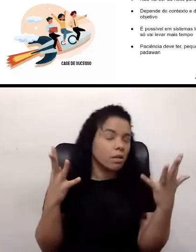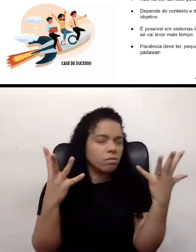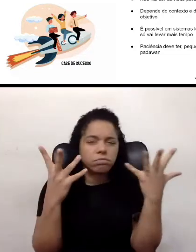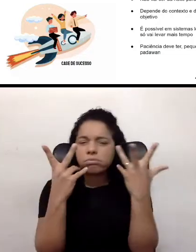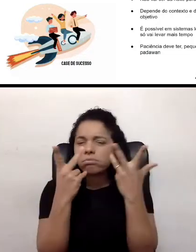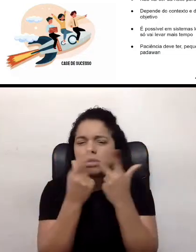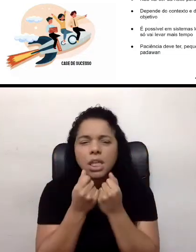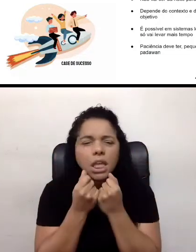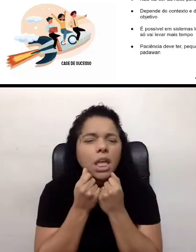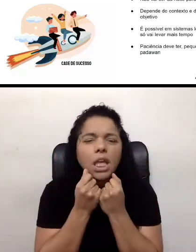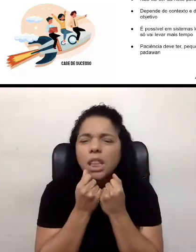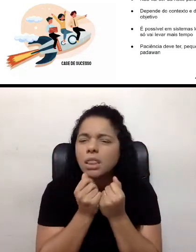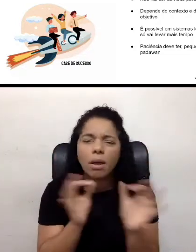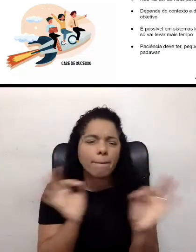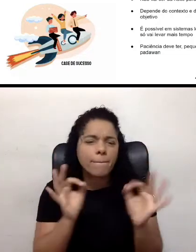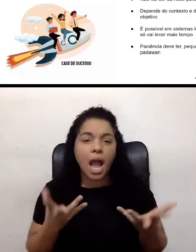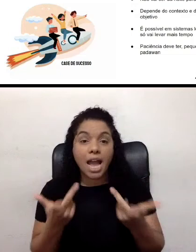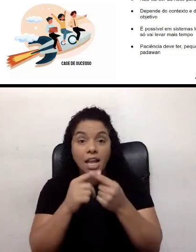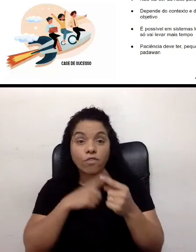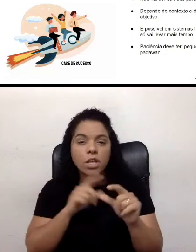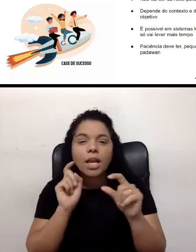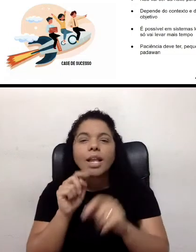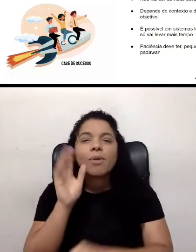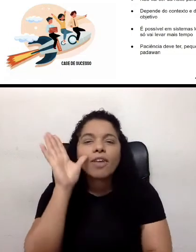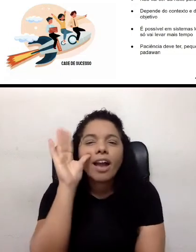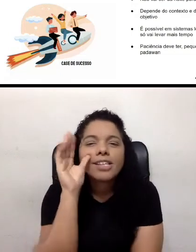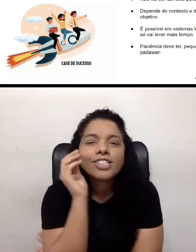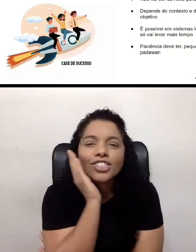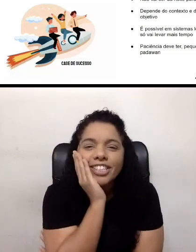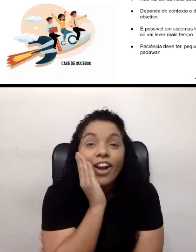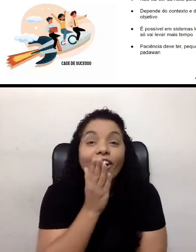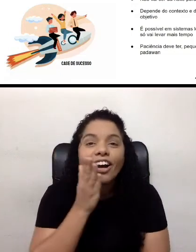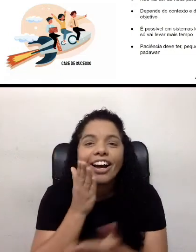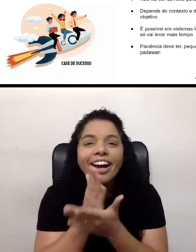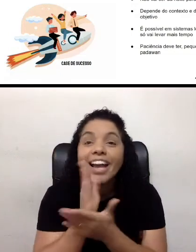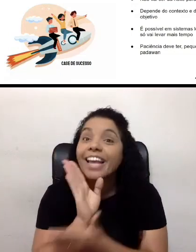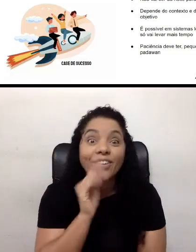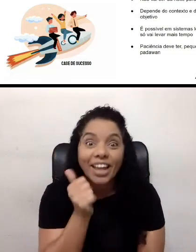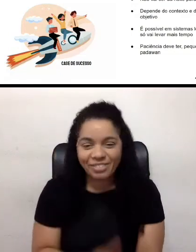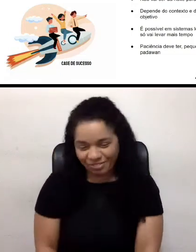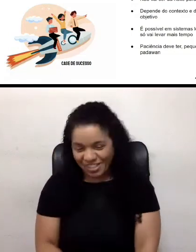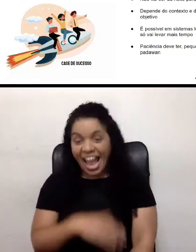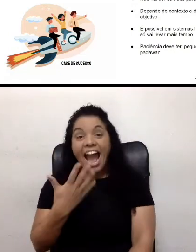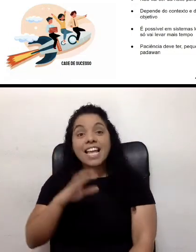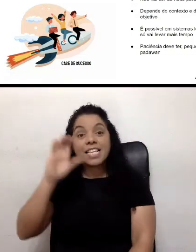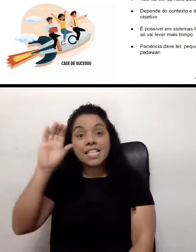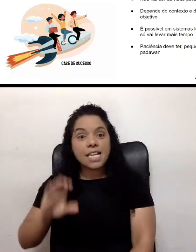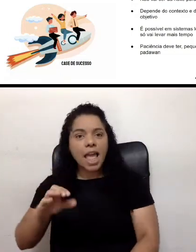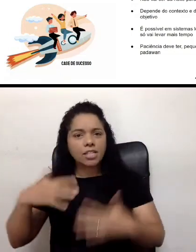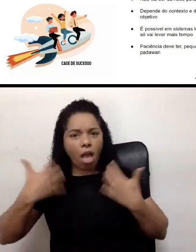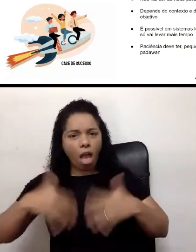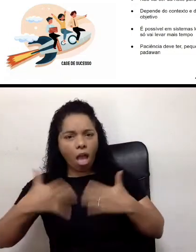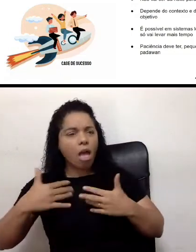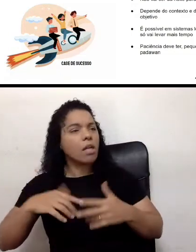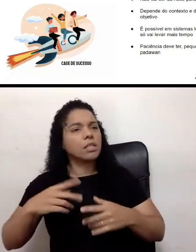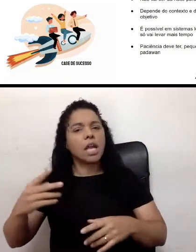achei maravilhoso. Adorava só clicar no botão e ficar assistindo. Era tão legal. Aí o cliente, desesperado, mandou um e-mail e falou